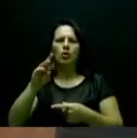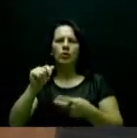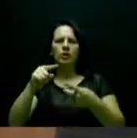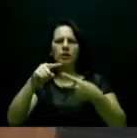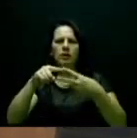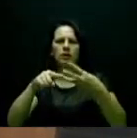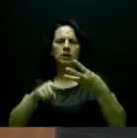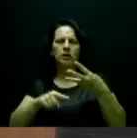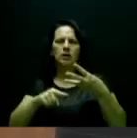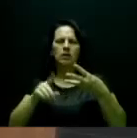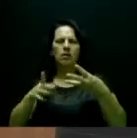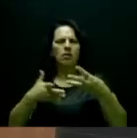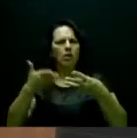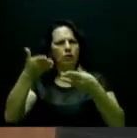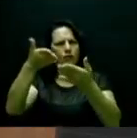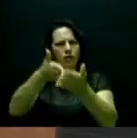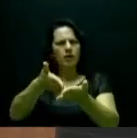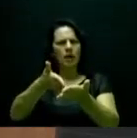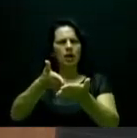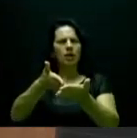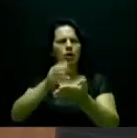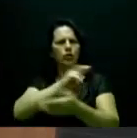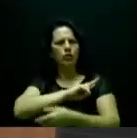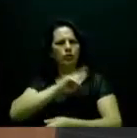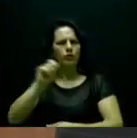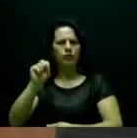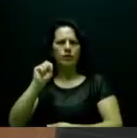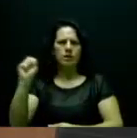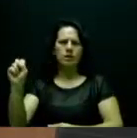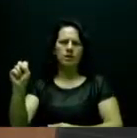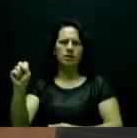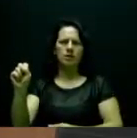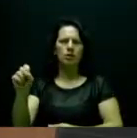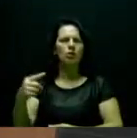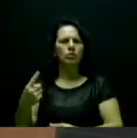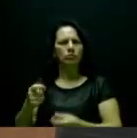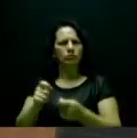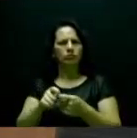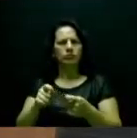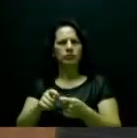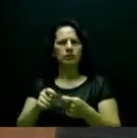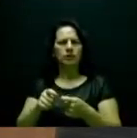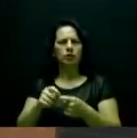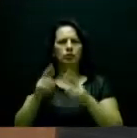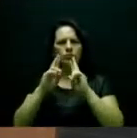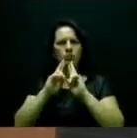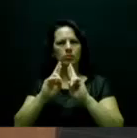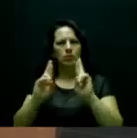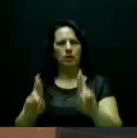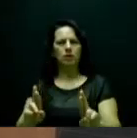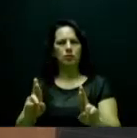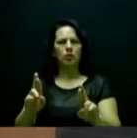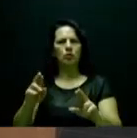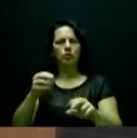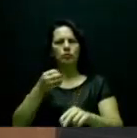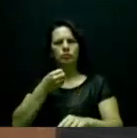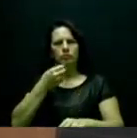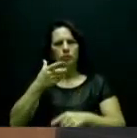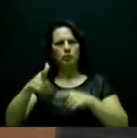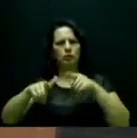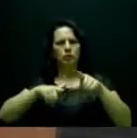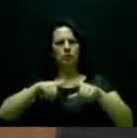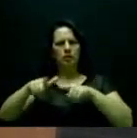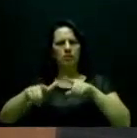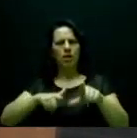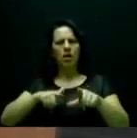possíveis, é encarar, combater e vencer. Acho que é isso que nós estamos fazendo, estamos dando resposta com o trabalho, pedindo proteção